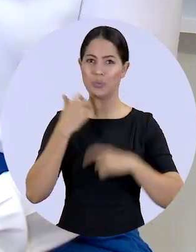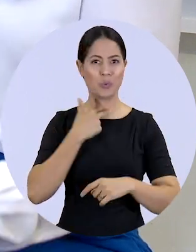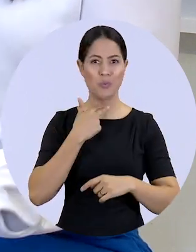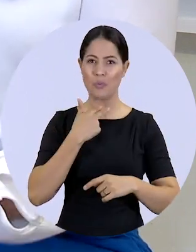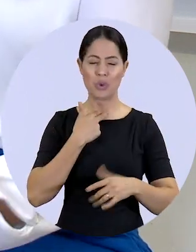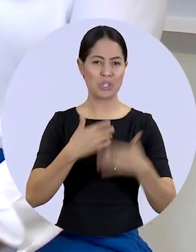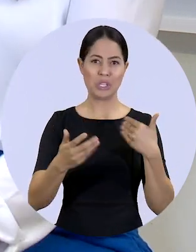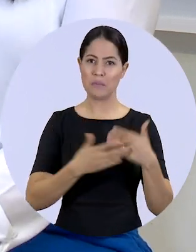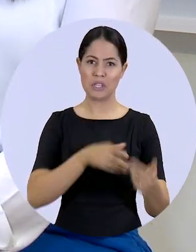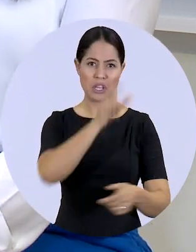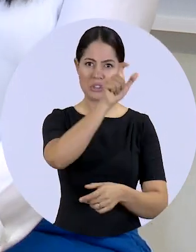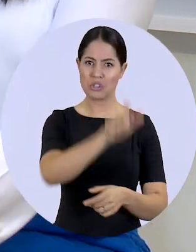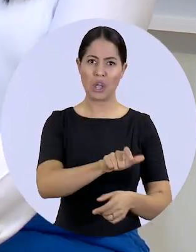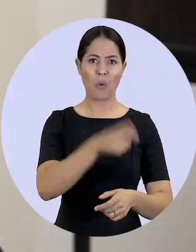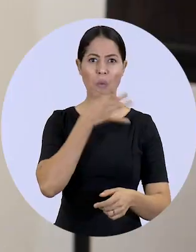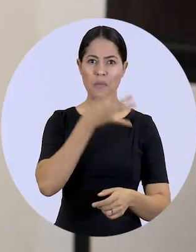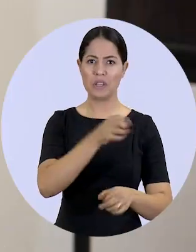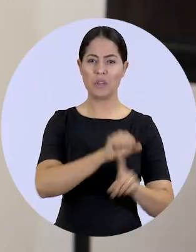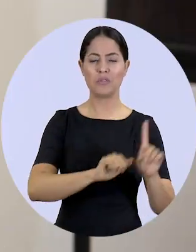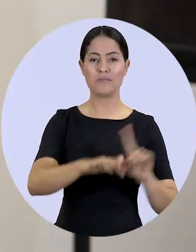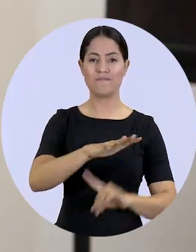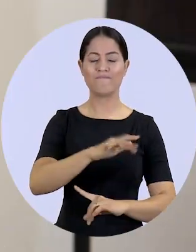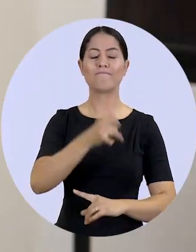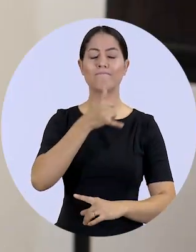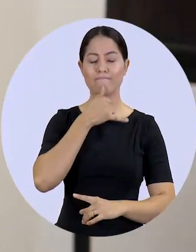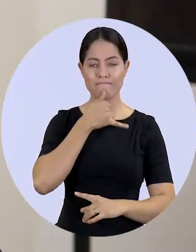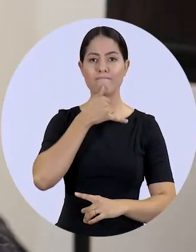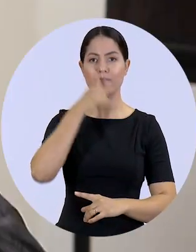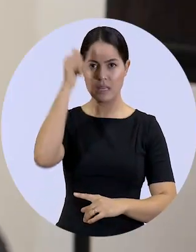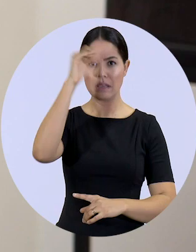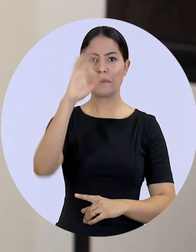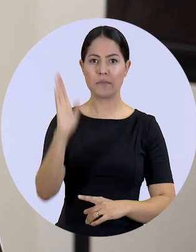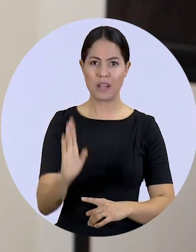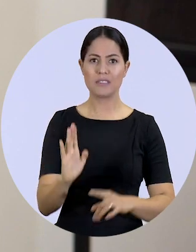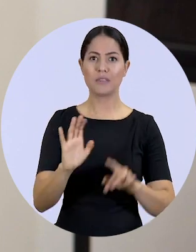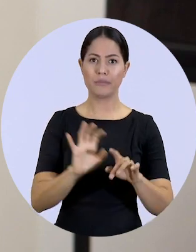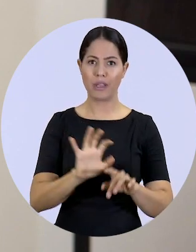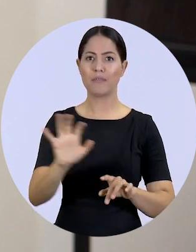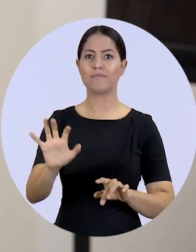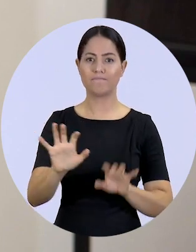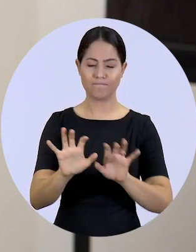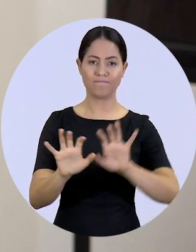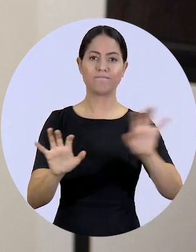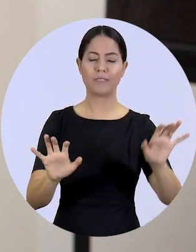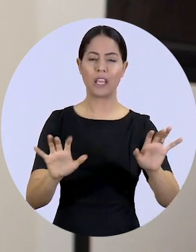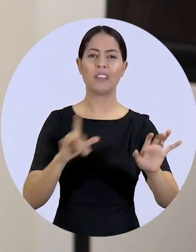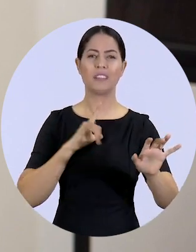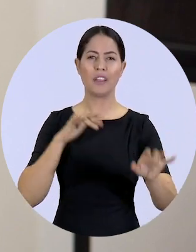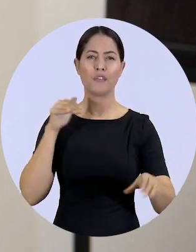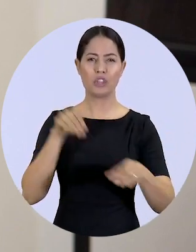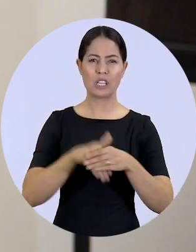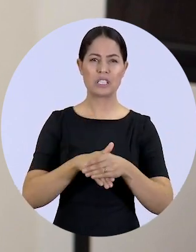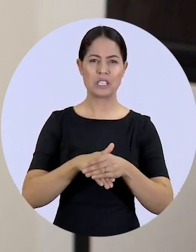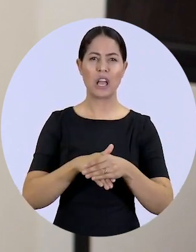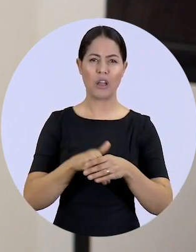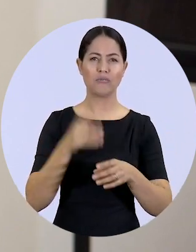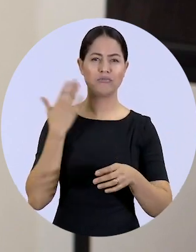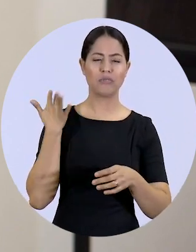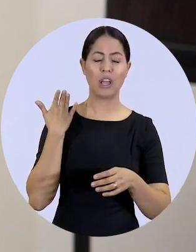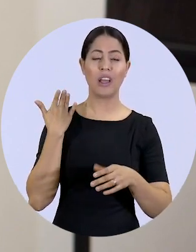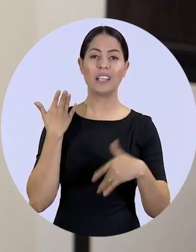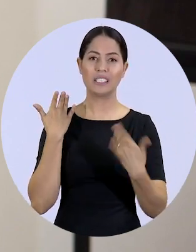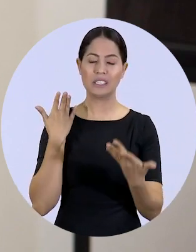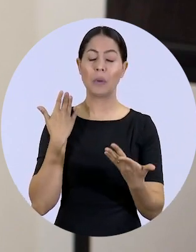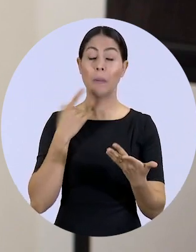visão crítica da sociedade. O Brasil está dividido. Infelizmente, as últimas eleições levaram a uma divisão quase perigosa